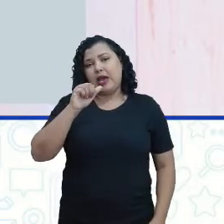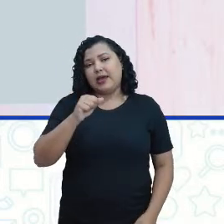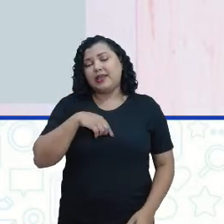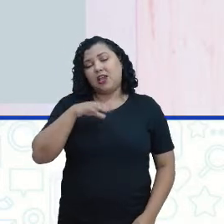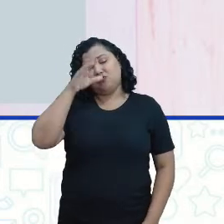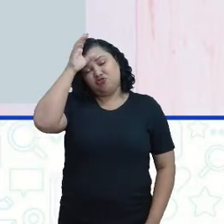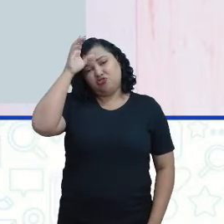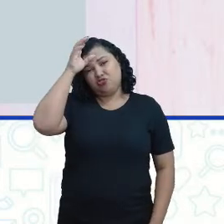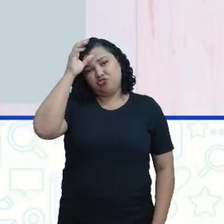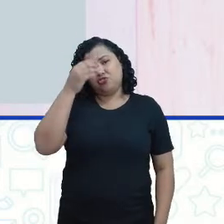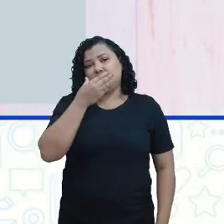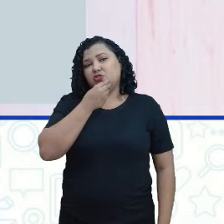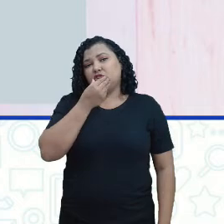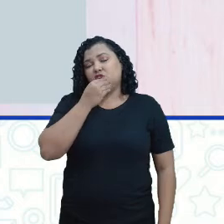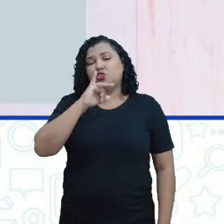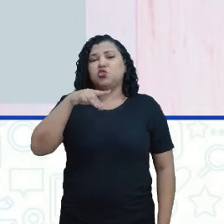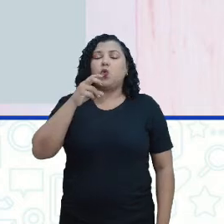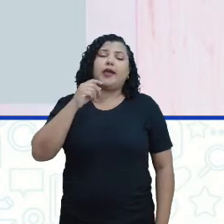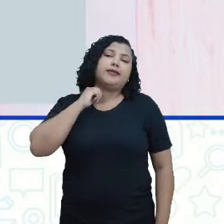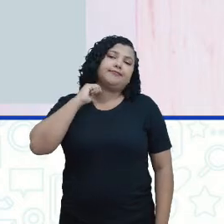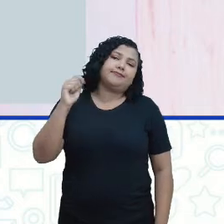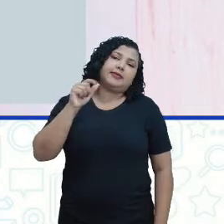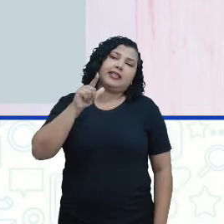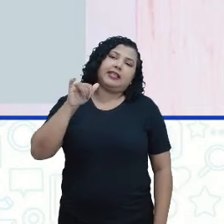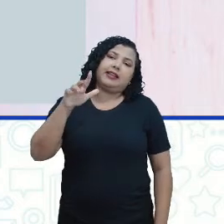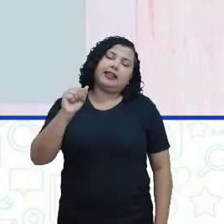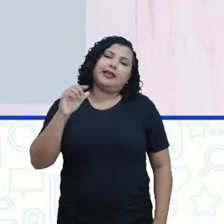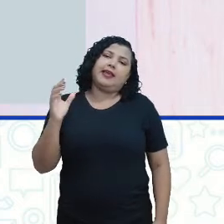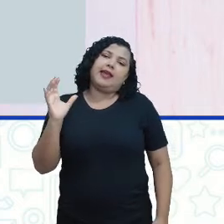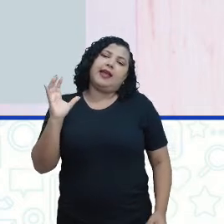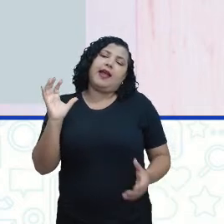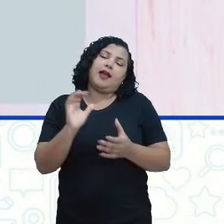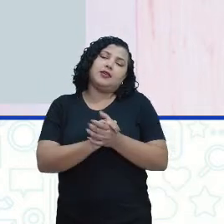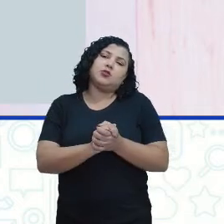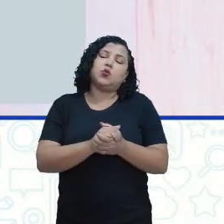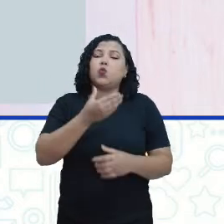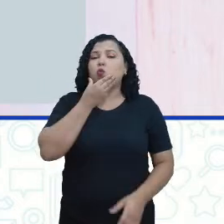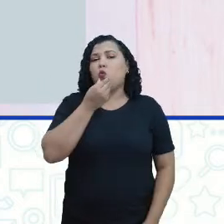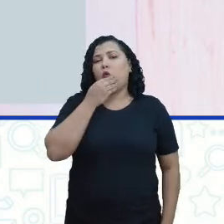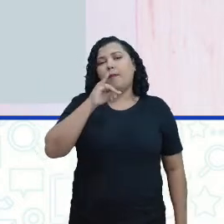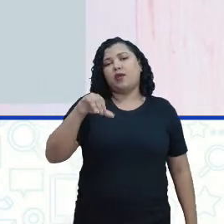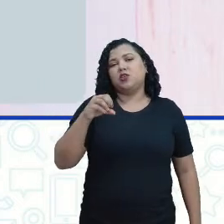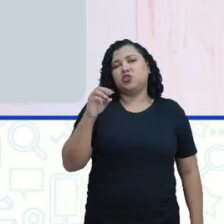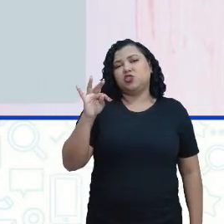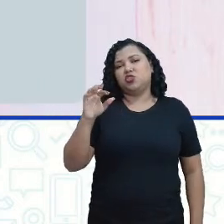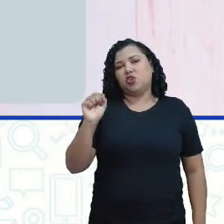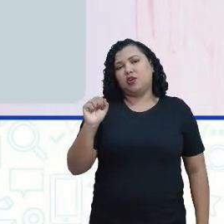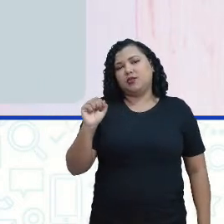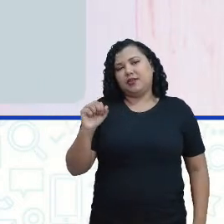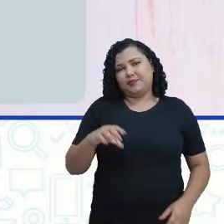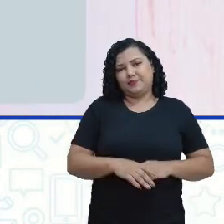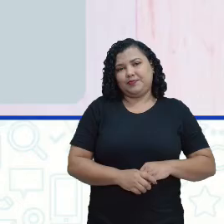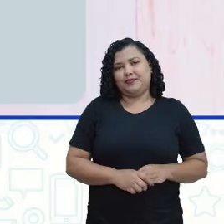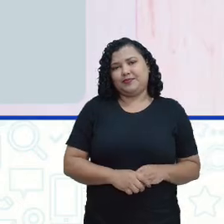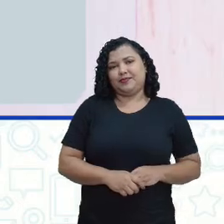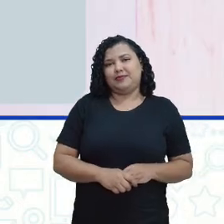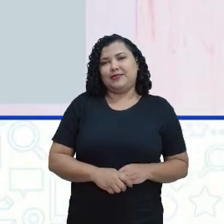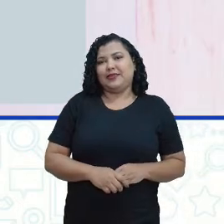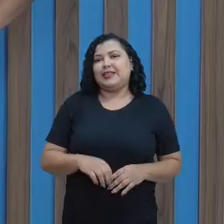tia, Joaquim suicidou-se e Lili casou com J. Pinto Fernandes, que não tinha entrado na